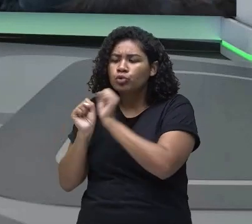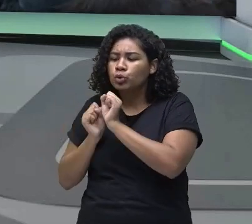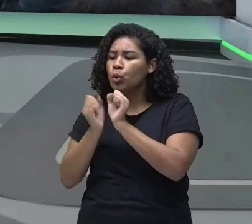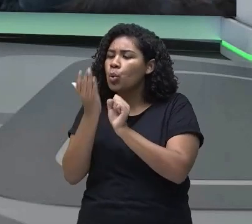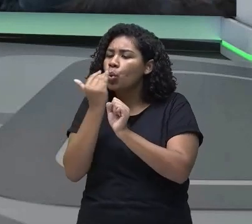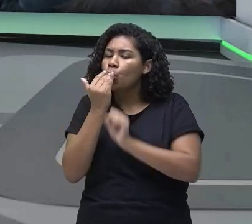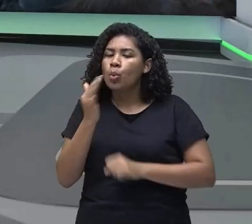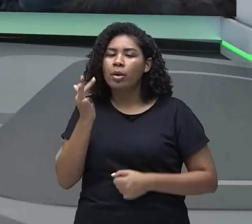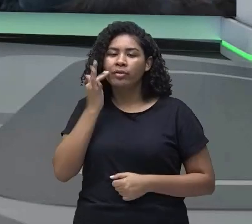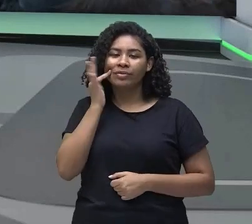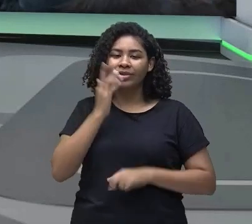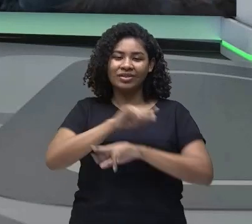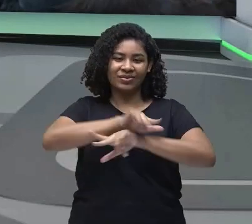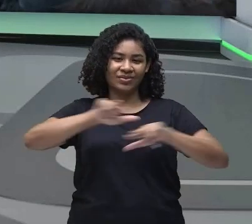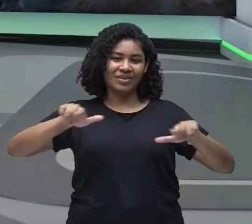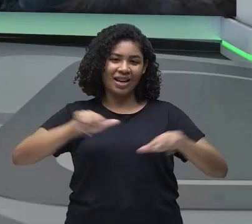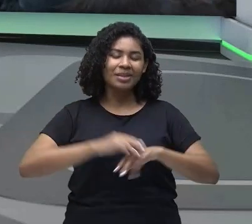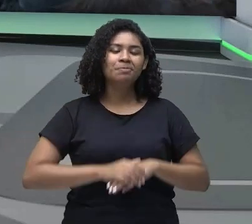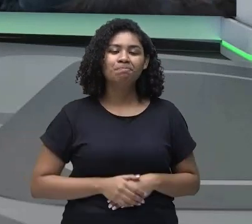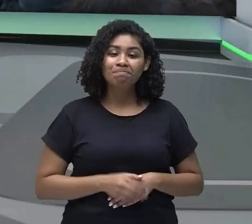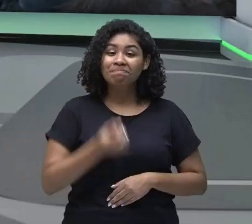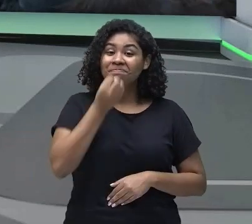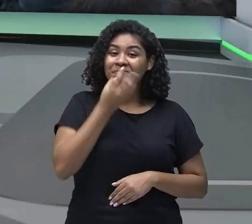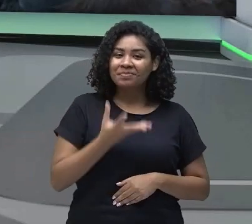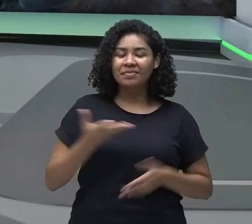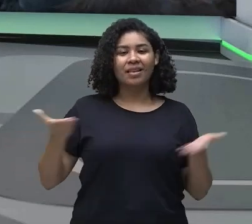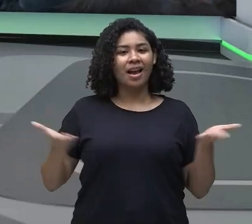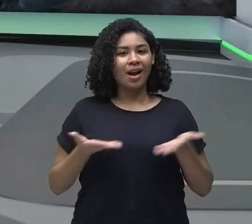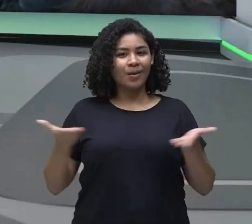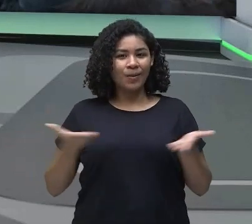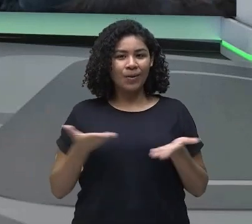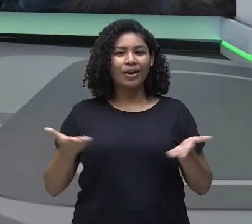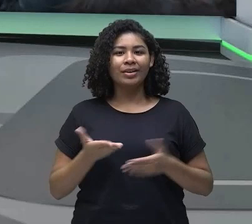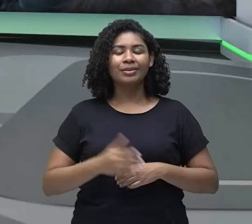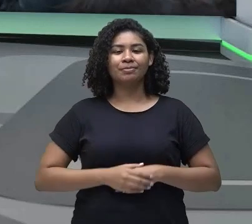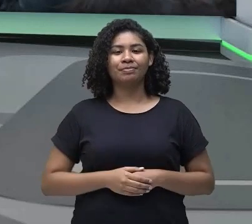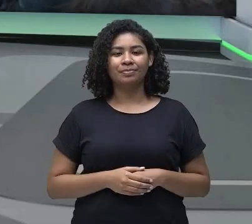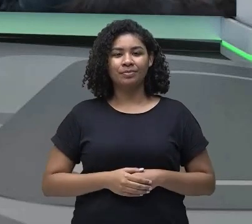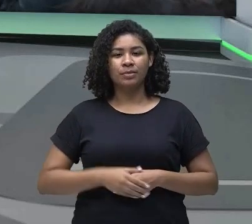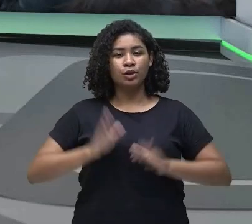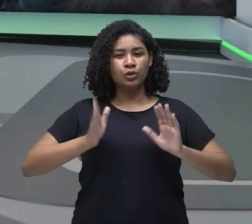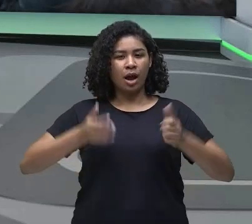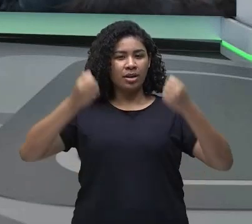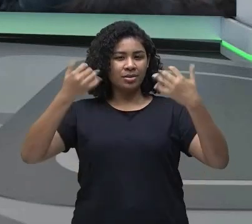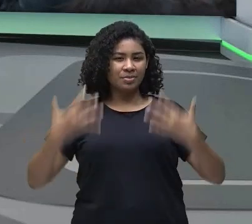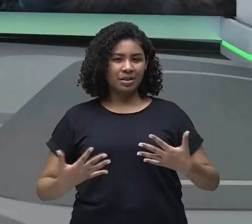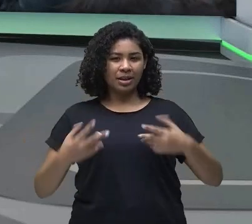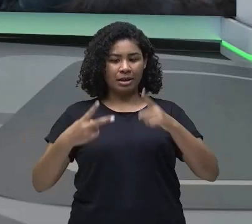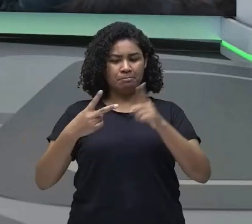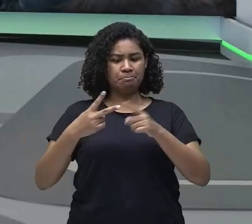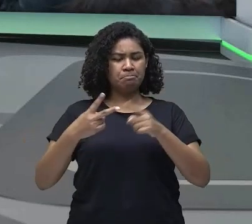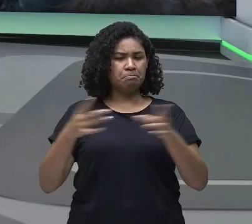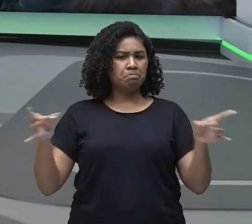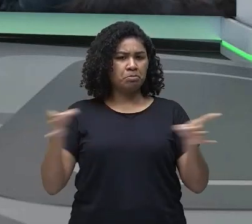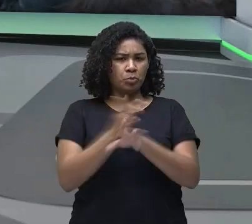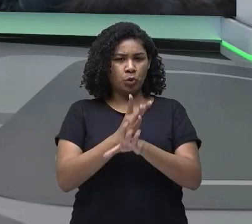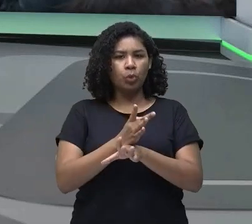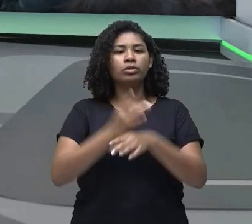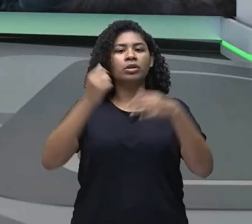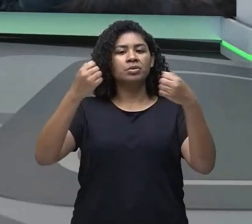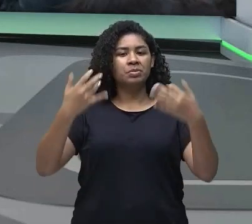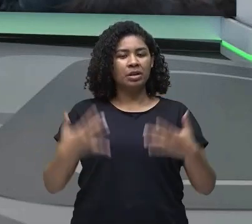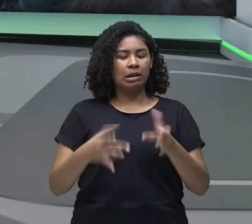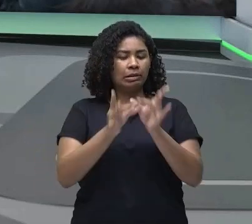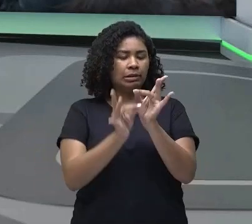se alimentar. Muito bem, chegamos aqui à classificação dos heterótrofos com relação à